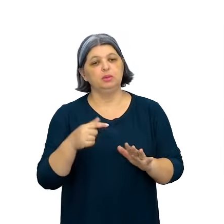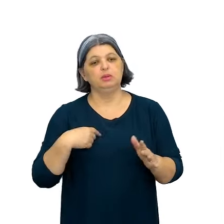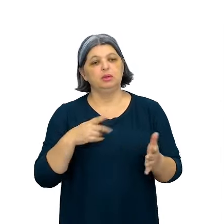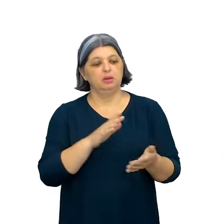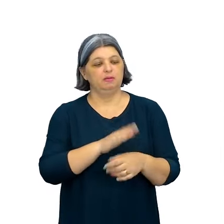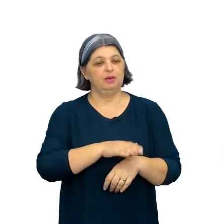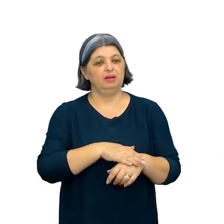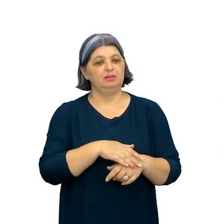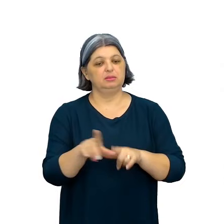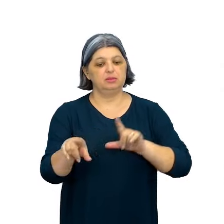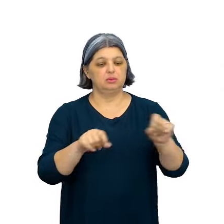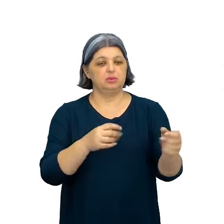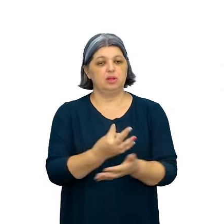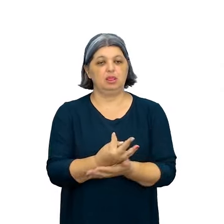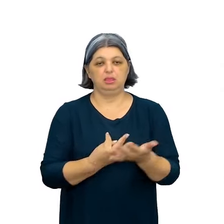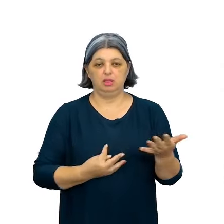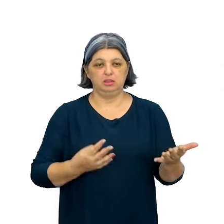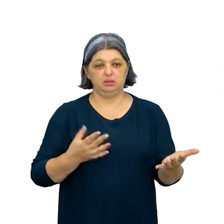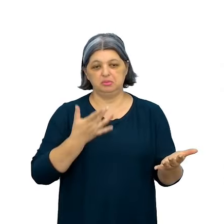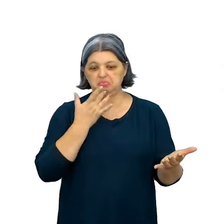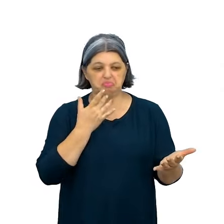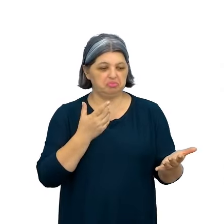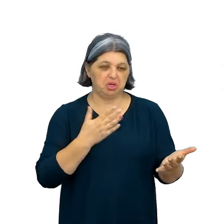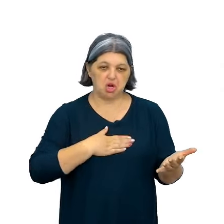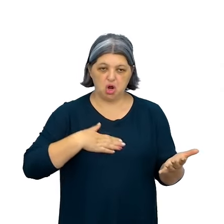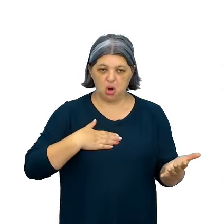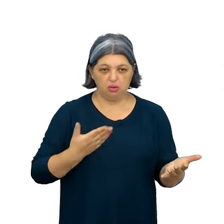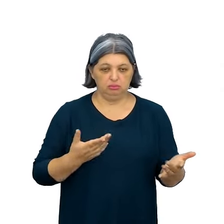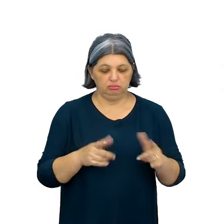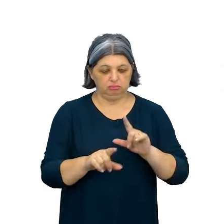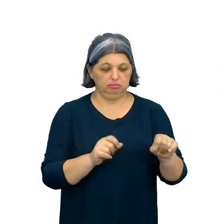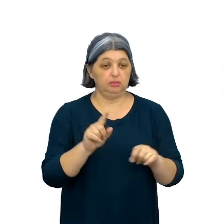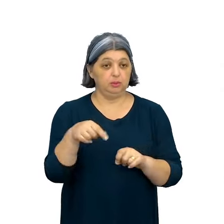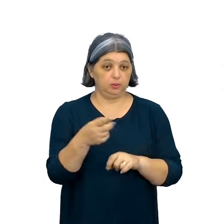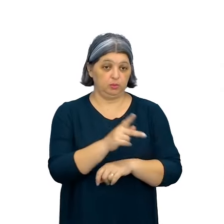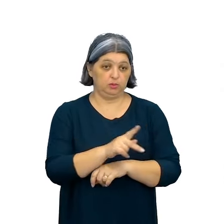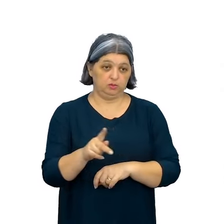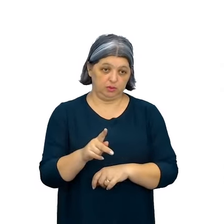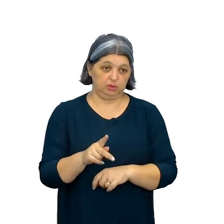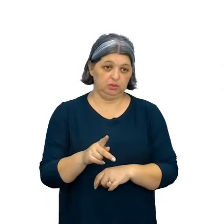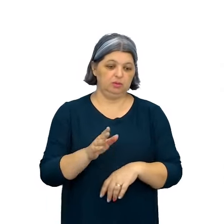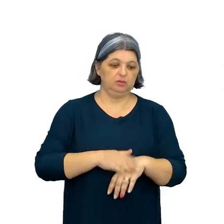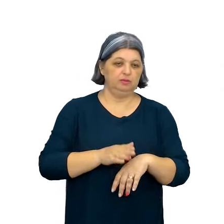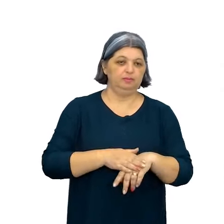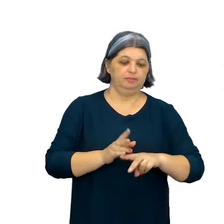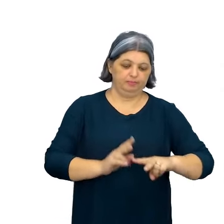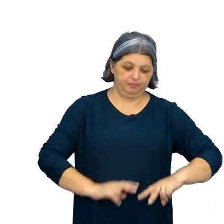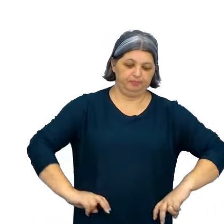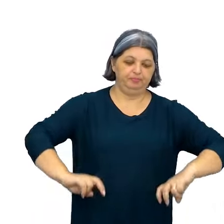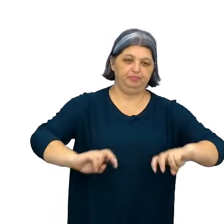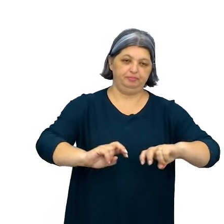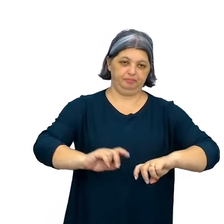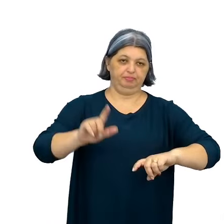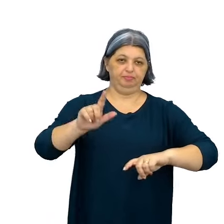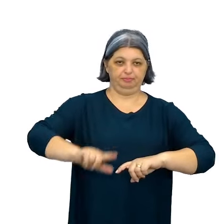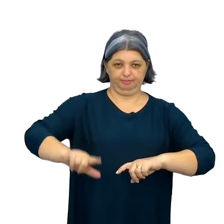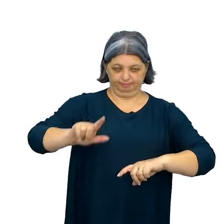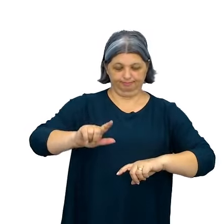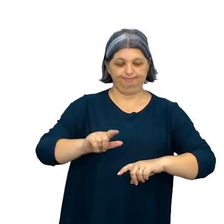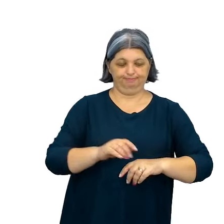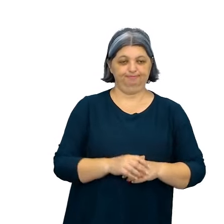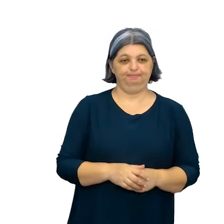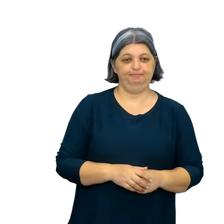leituras e escolham textos a gosto deles, né, para depois o professor fazer uma roda de leitura literária, né.